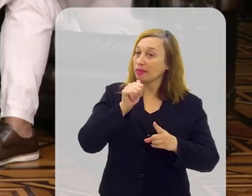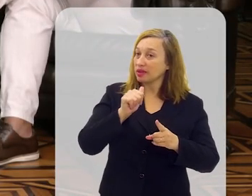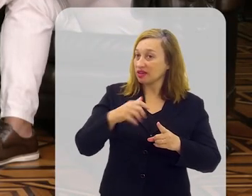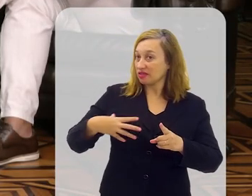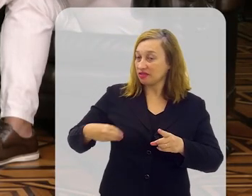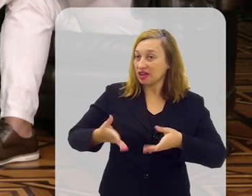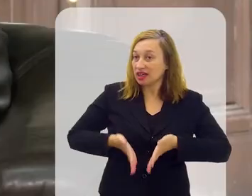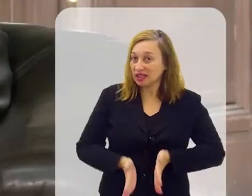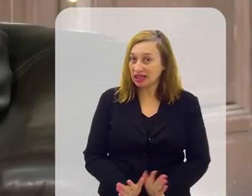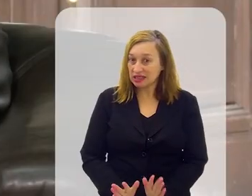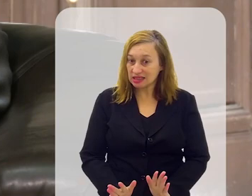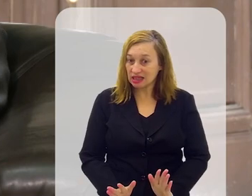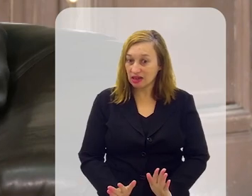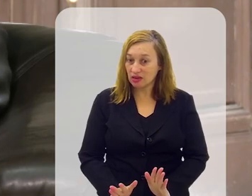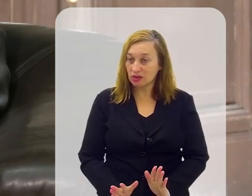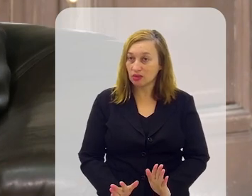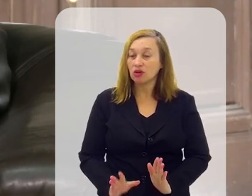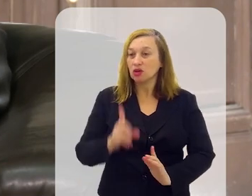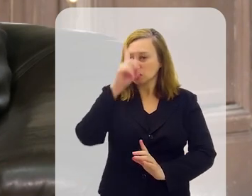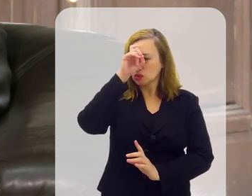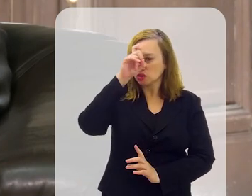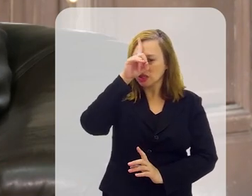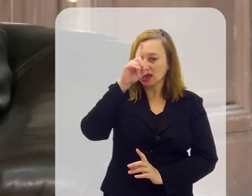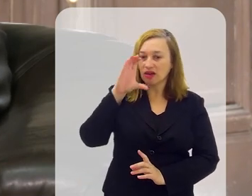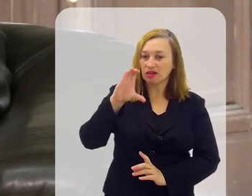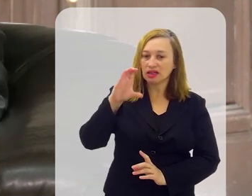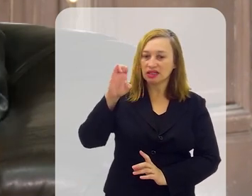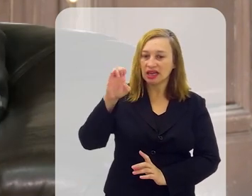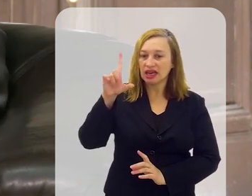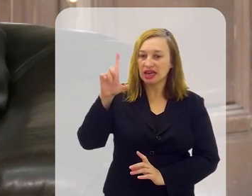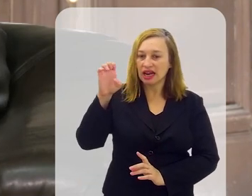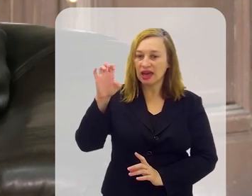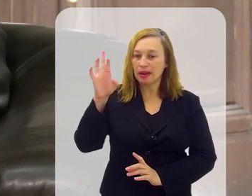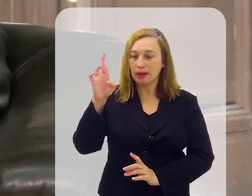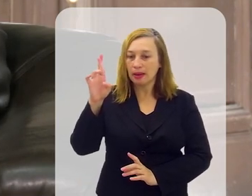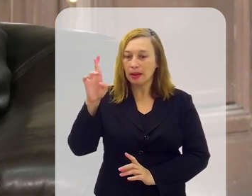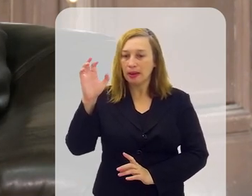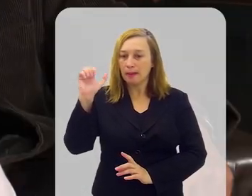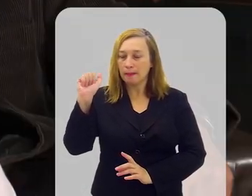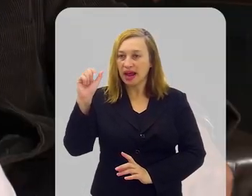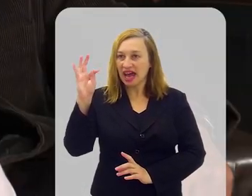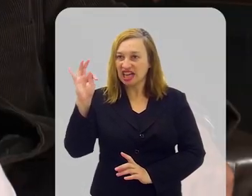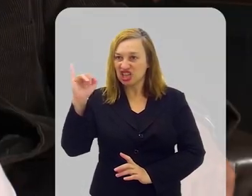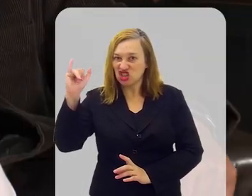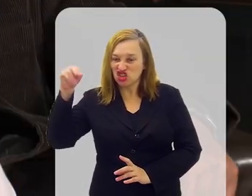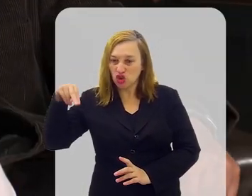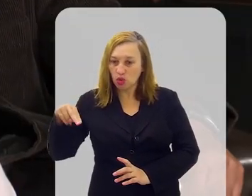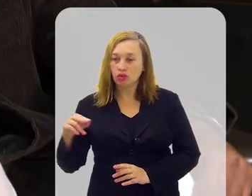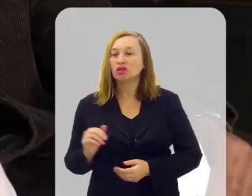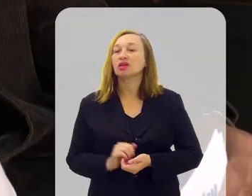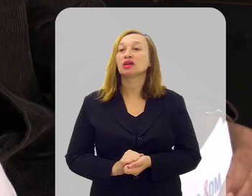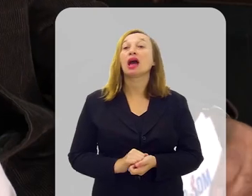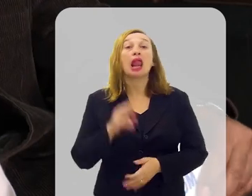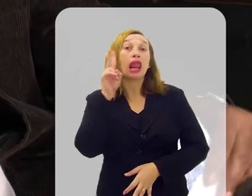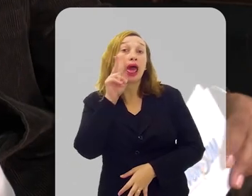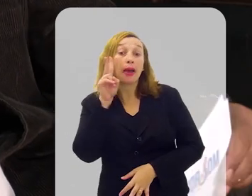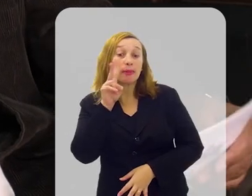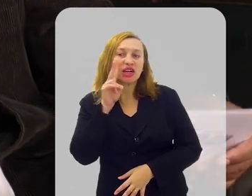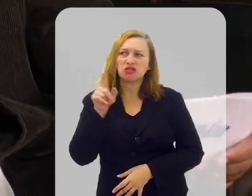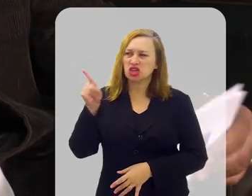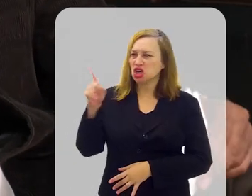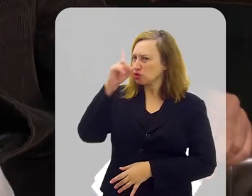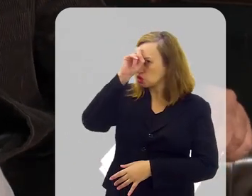Celebration. Uma honra muito grande de Deus. E em setembro a gente voltou. Lembrando que esse hospital que o bispo acabou de falar é